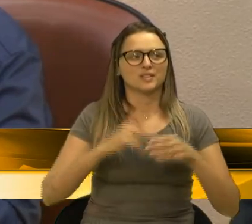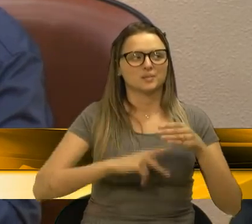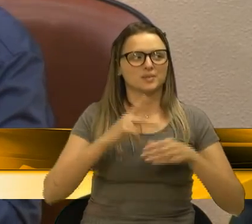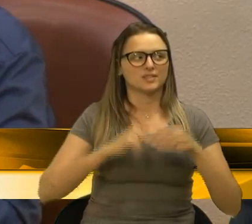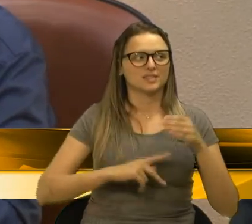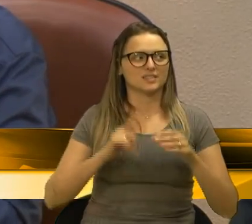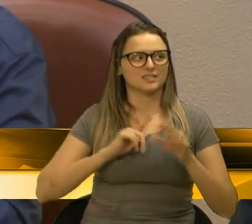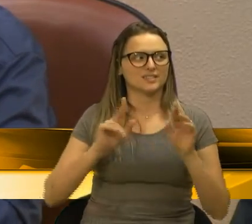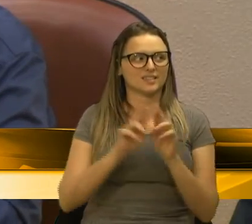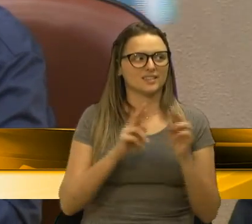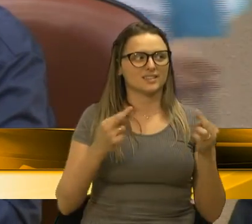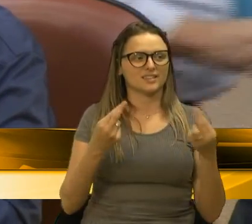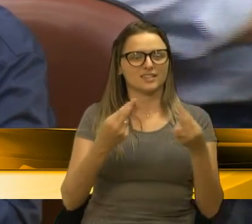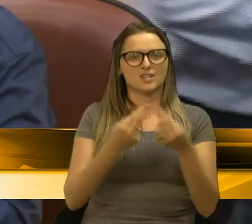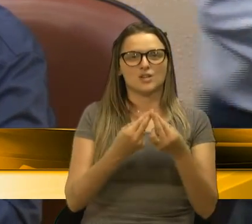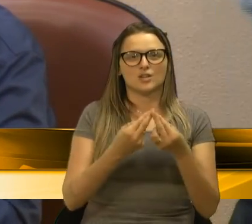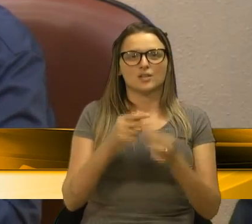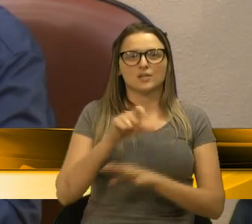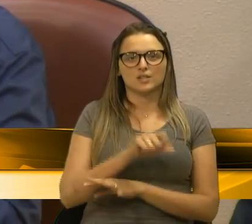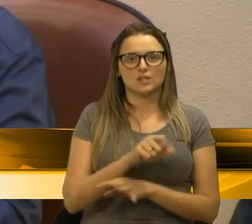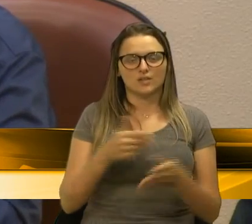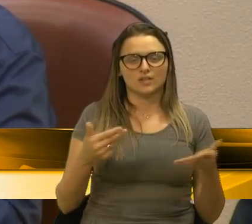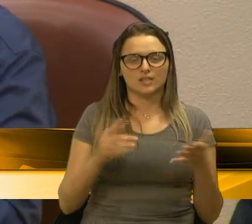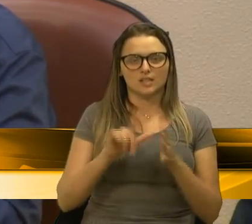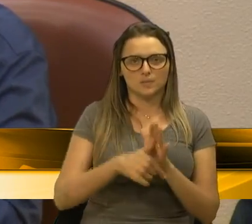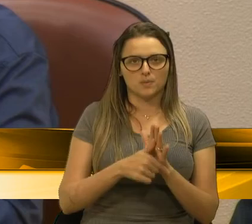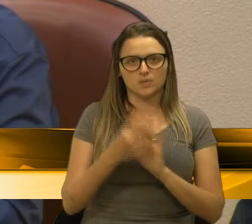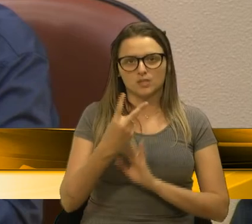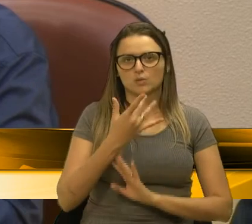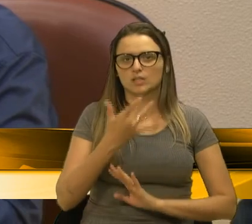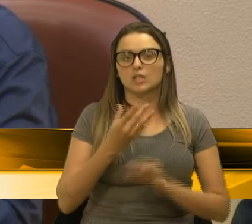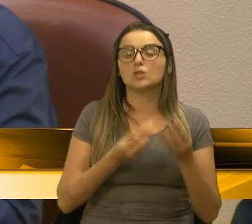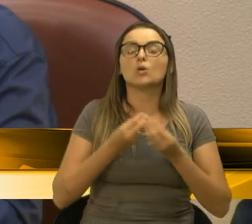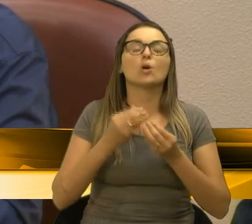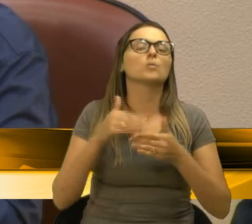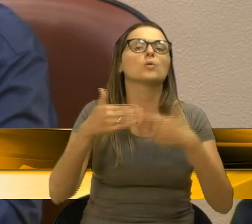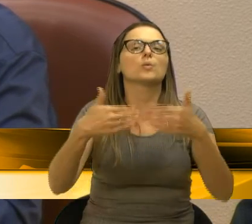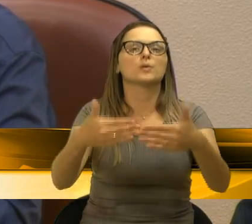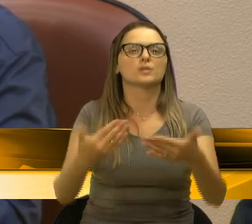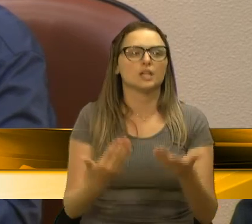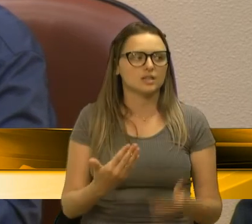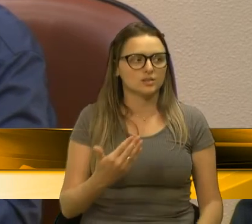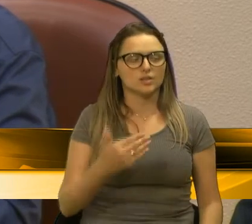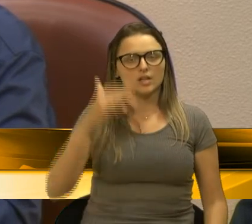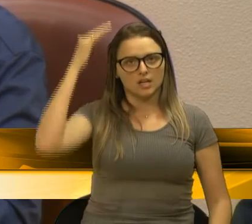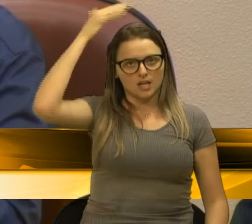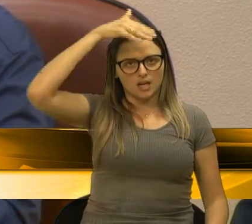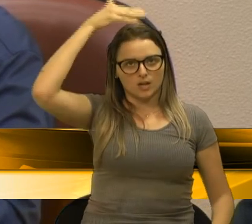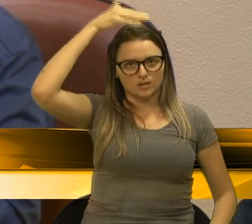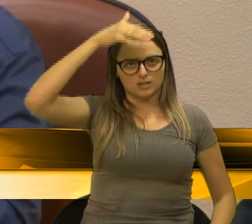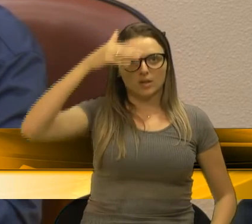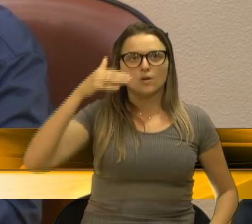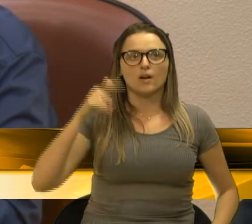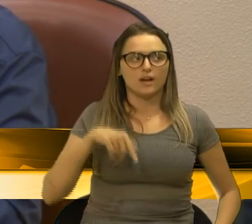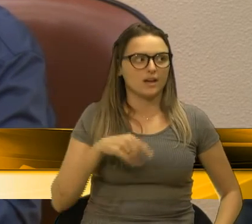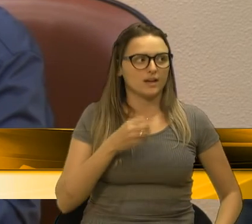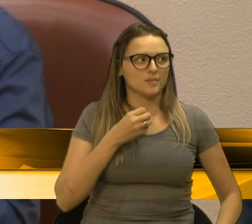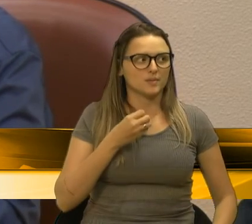gente tem uma sessão marcada agora às 9 e outras 2 da tarde, não é? Como é que vai funcionar daqui para frente? Presidente Alceu Tomé. Isso, está